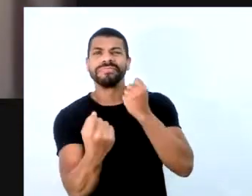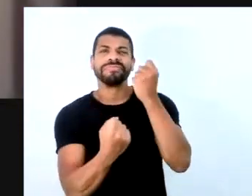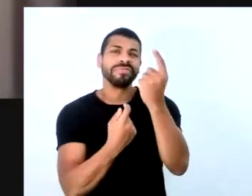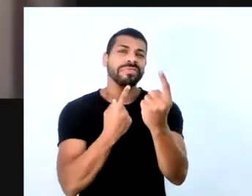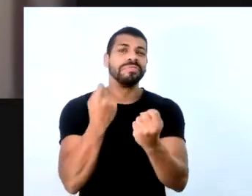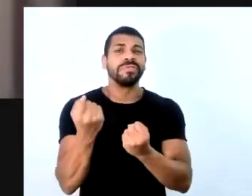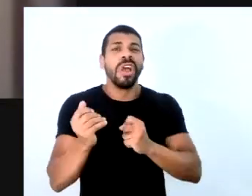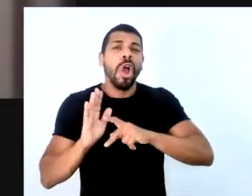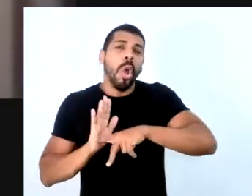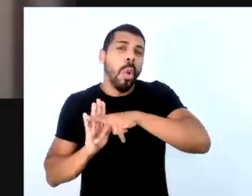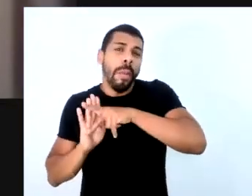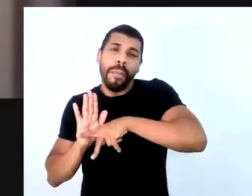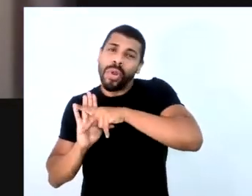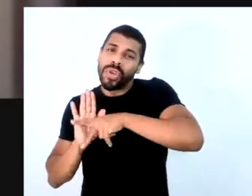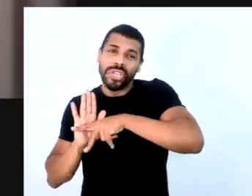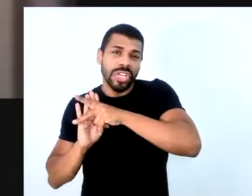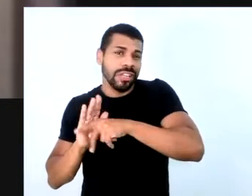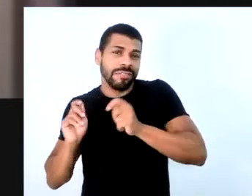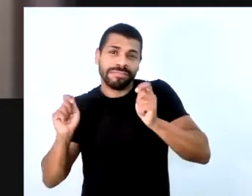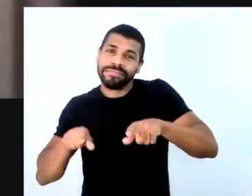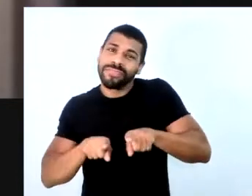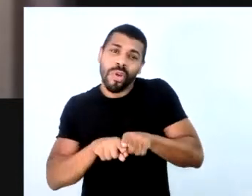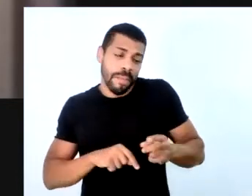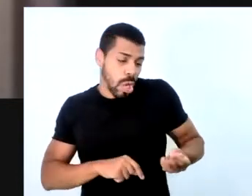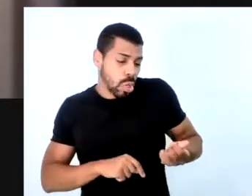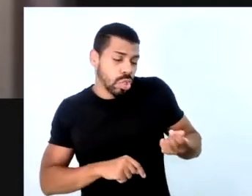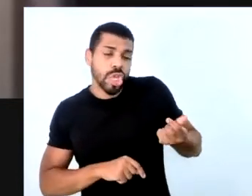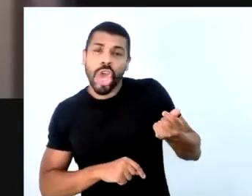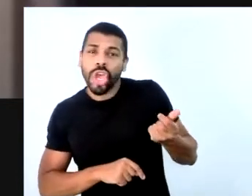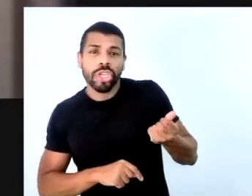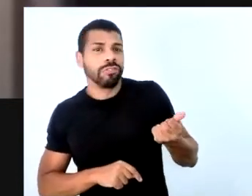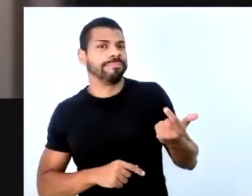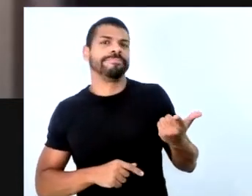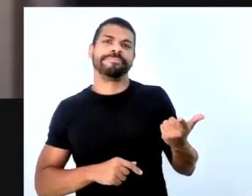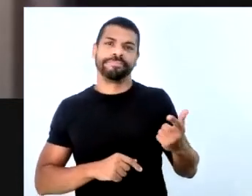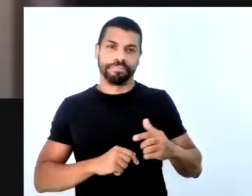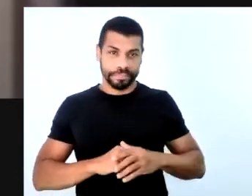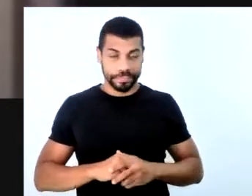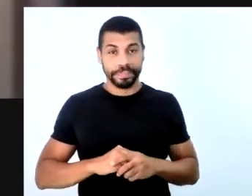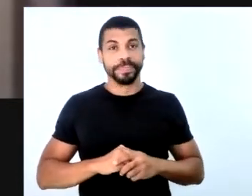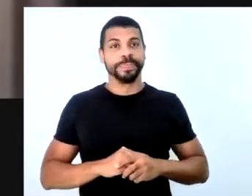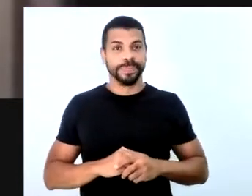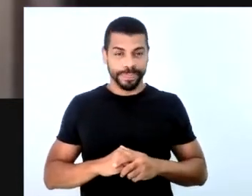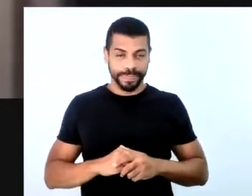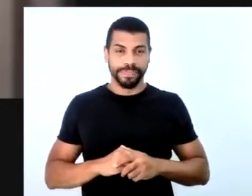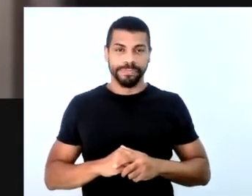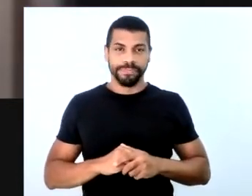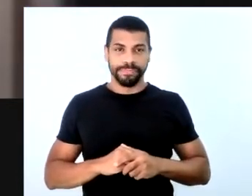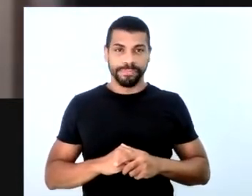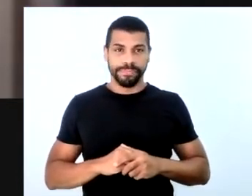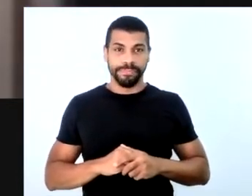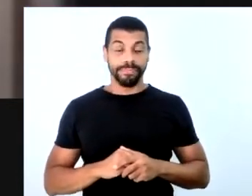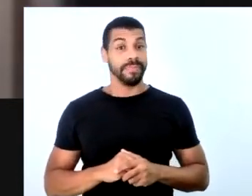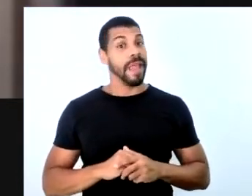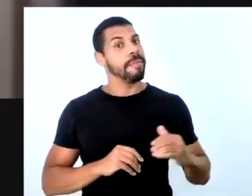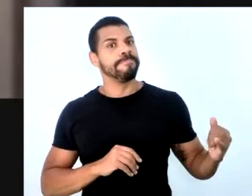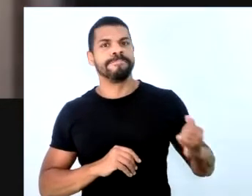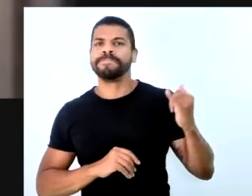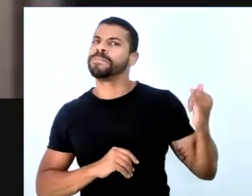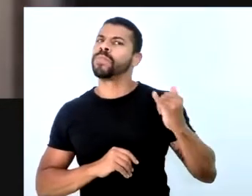muito caro. E é isso que acontece. Às vezes, alguns projetos são praticamente inviabilizados pelo custo do material de